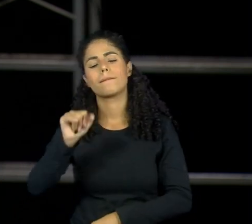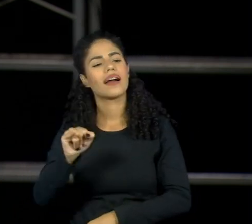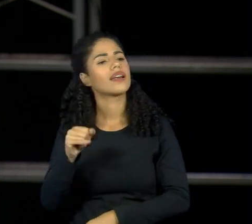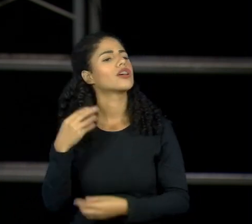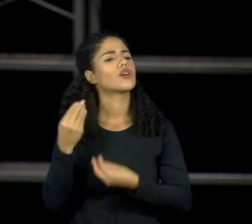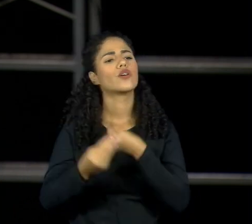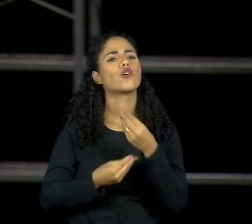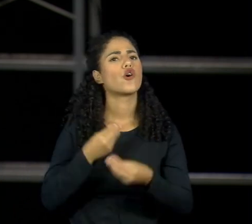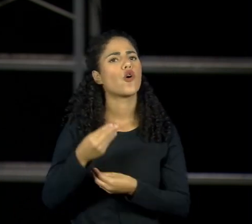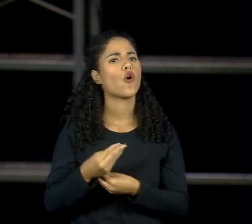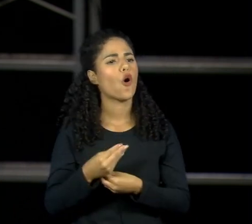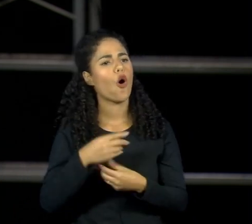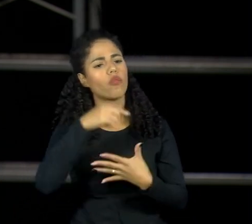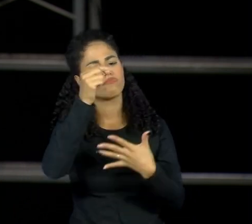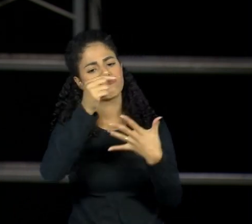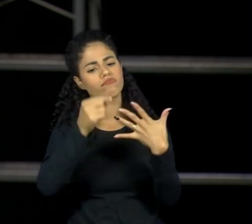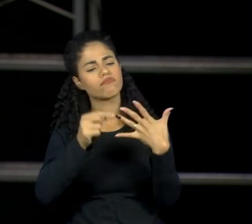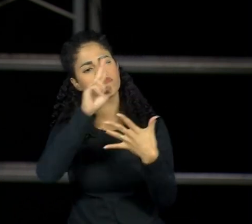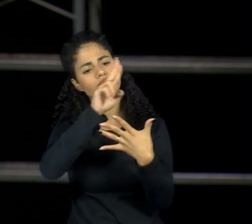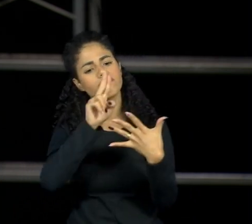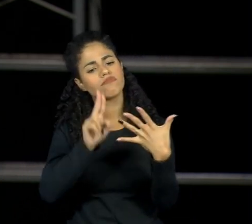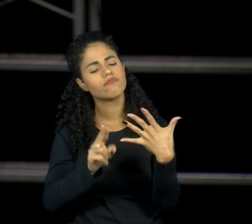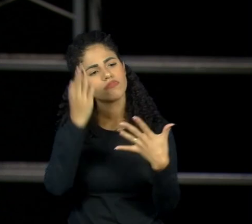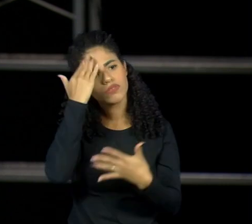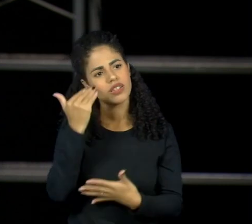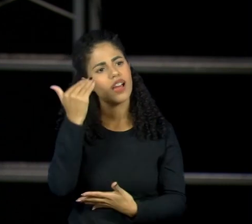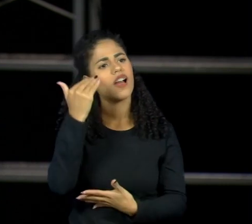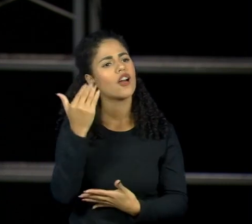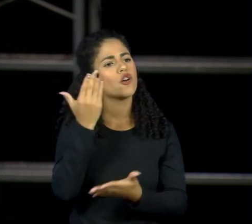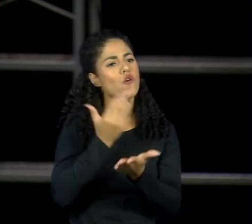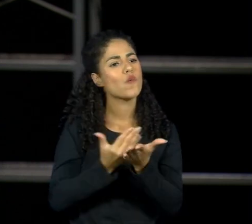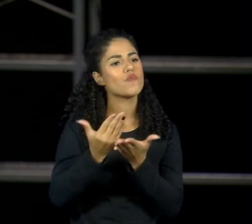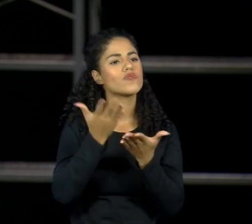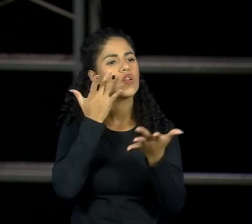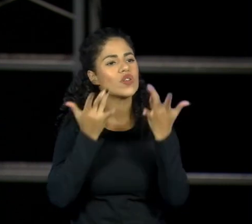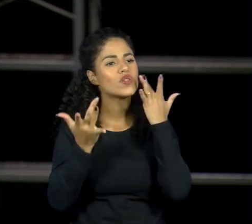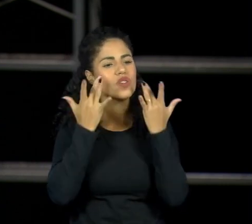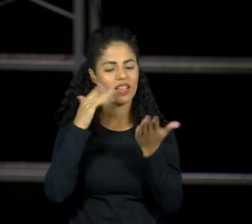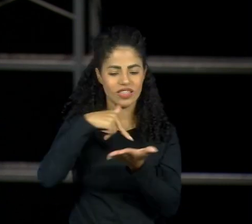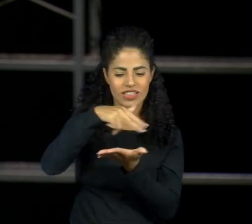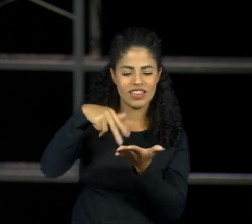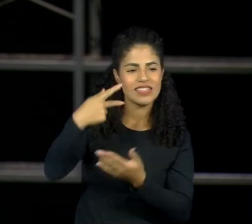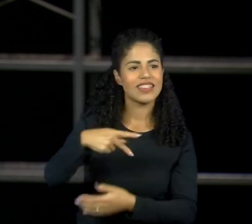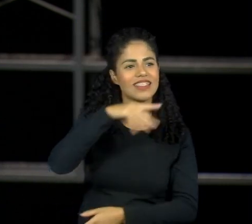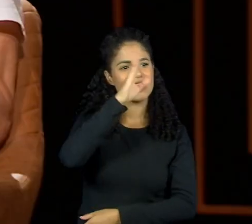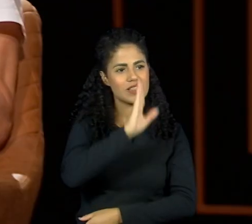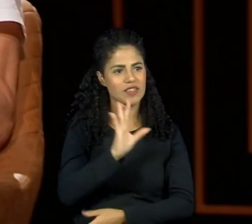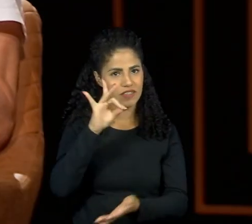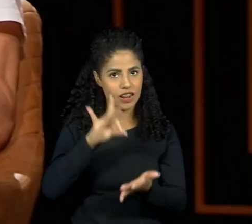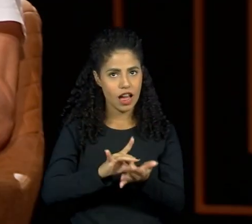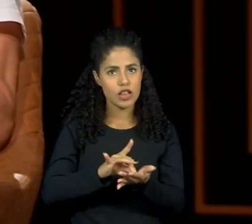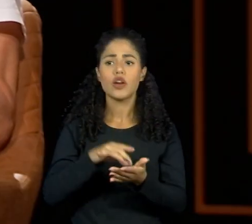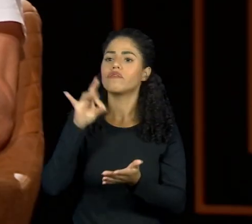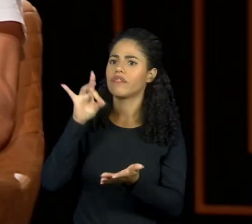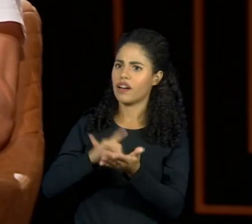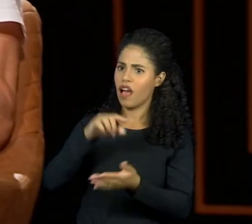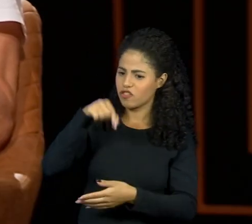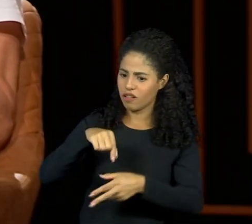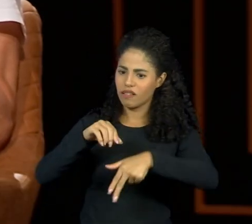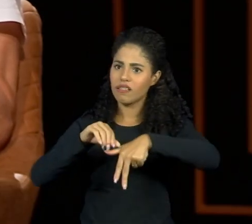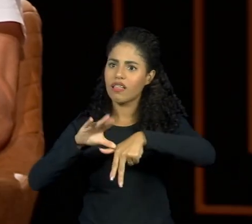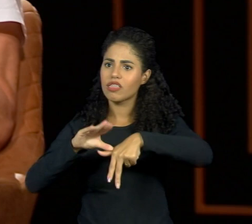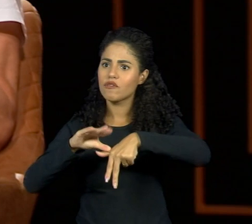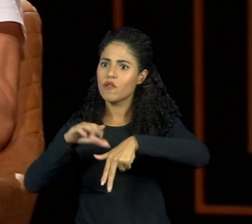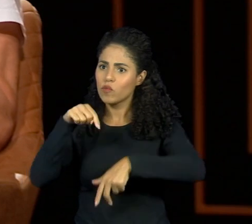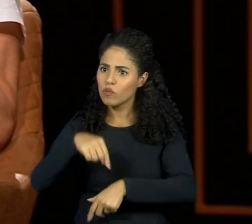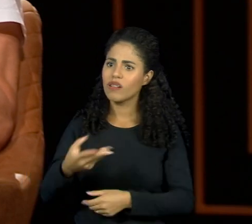a Penha de Souza, a Neide Rossi, foi uma das precursoras do teatro dança no Brasil. Aqui na TV Cultura, os primeiros passos do